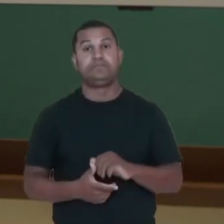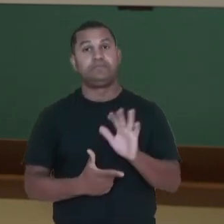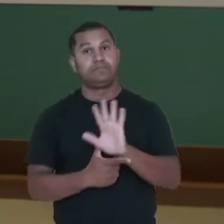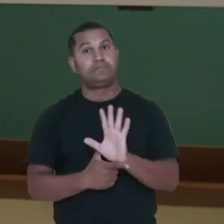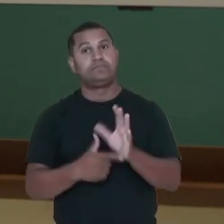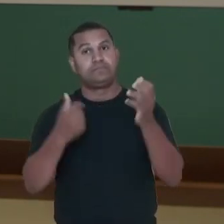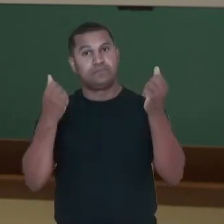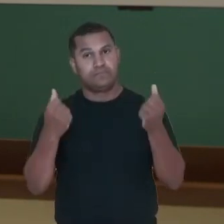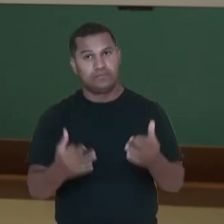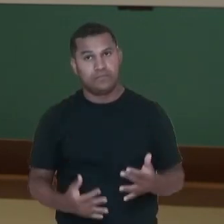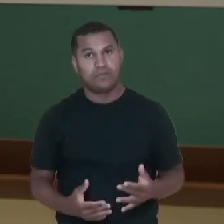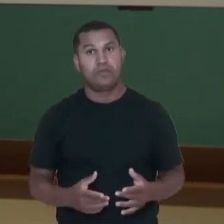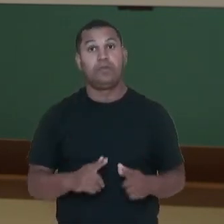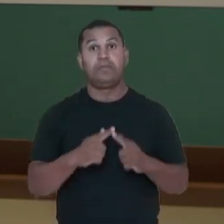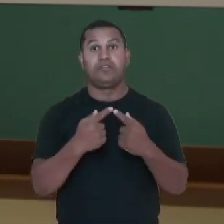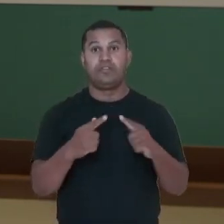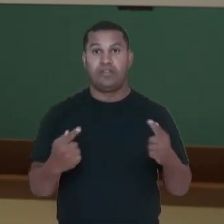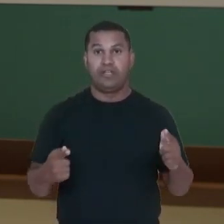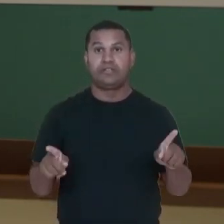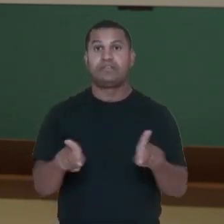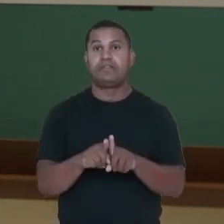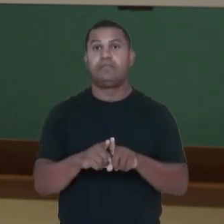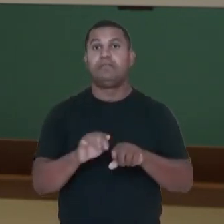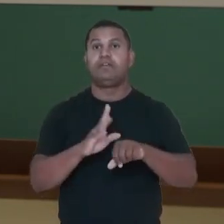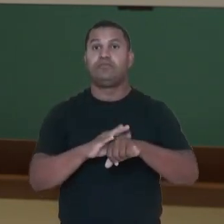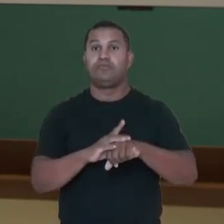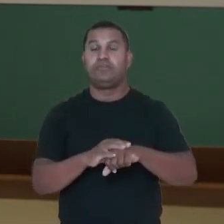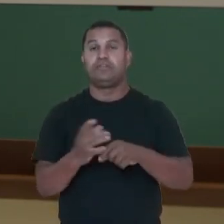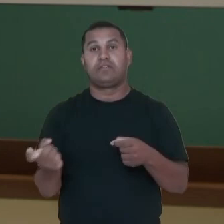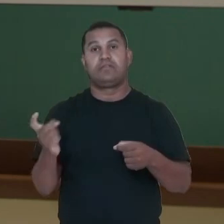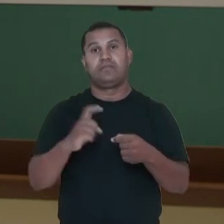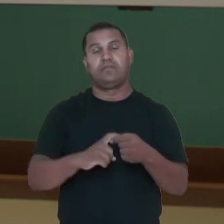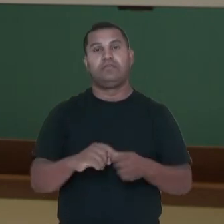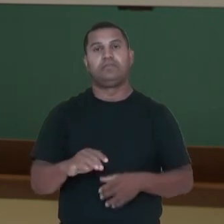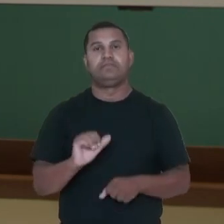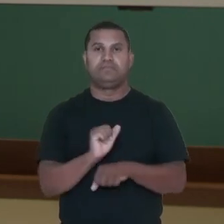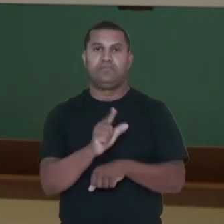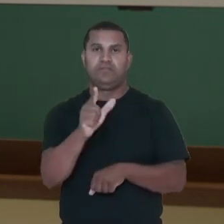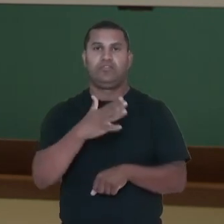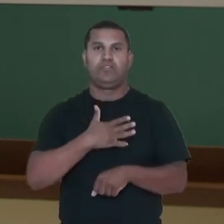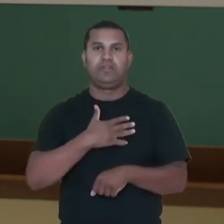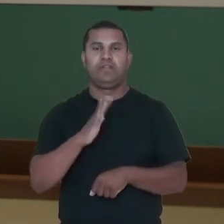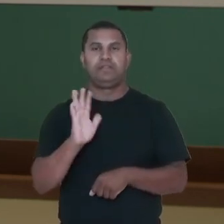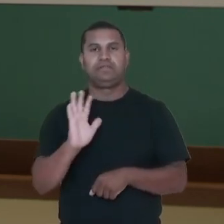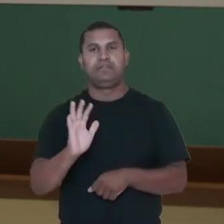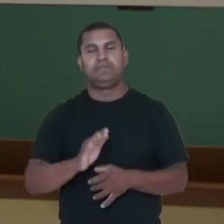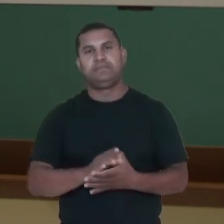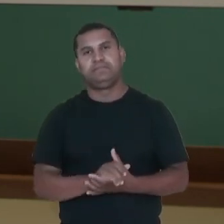sobre a genética e doenças reemergentes. Espero que vocês tenham gostado. Até breve.